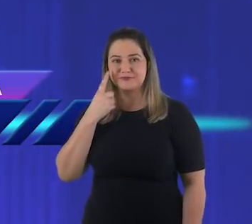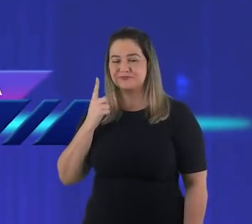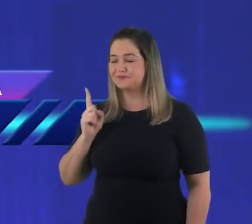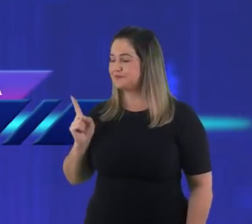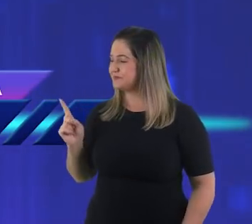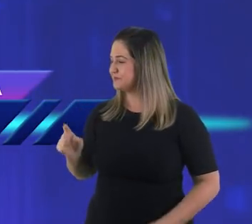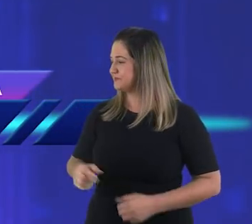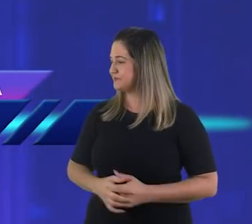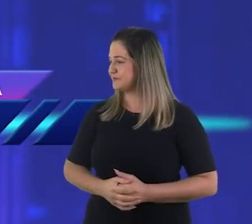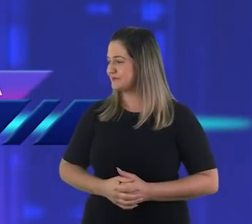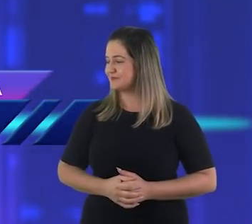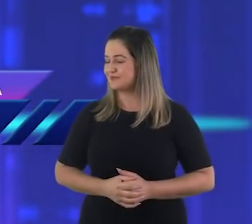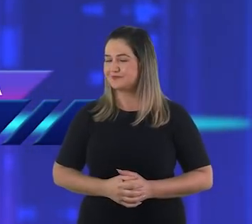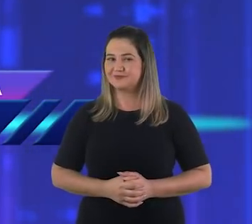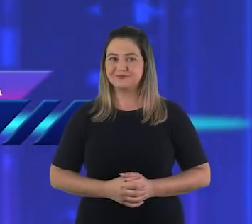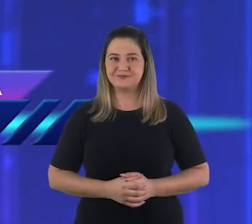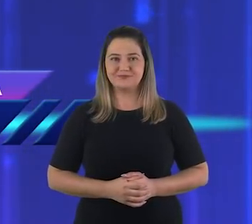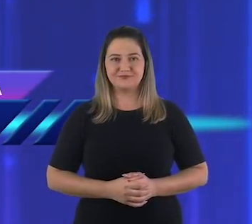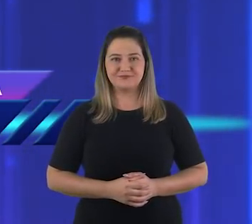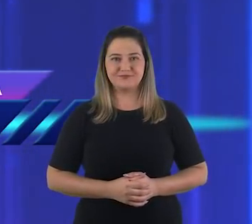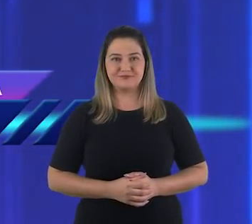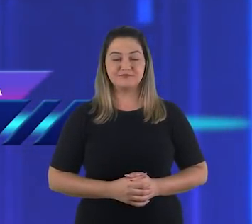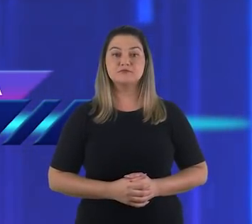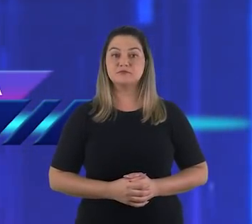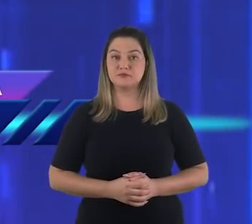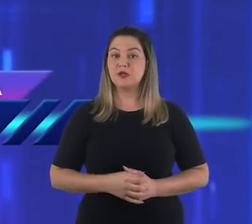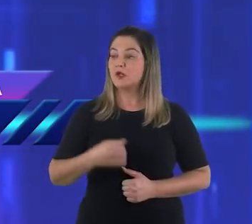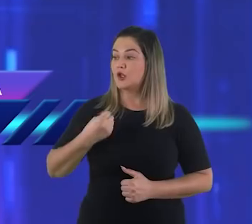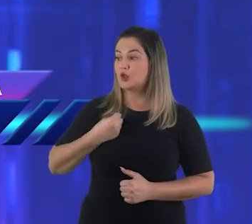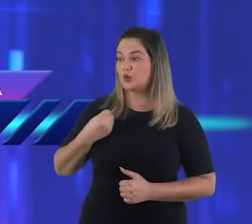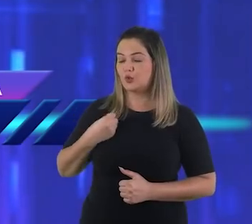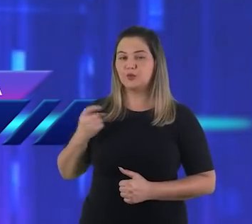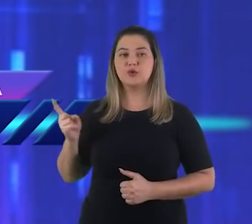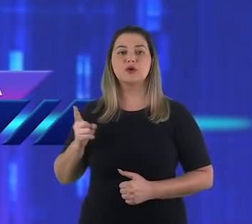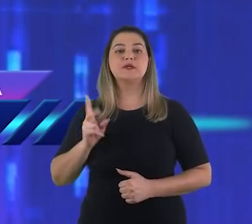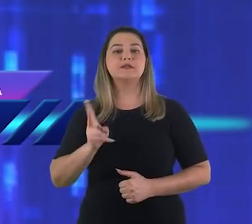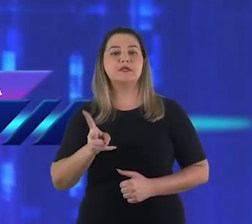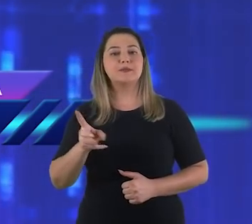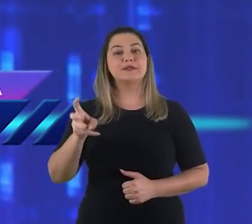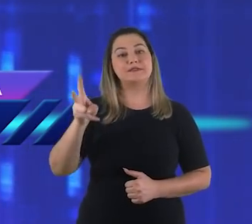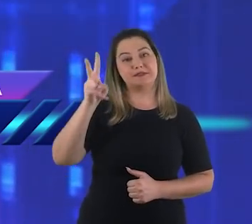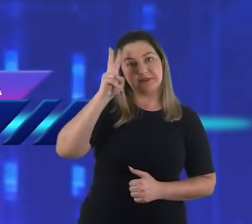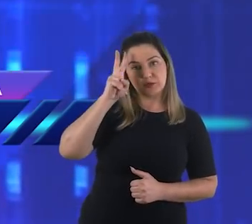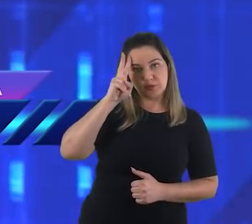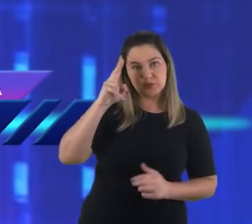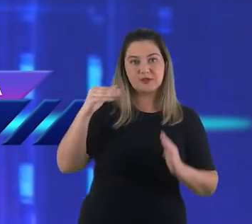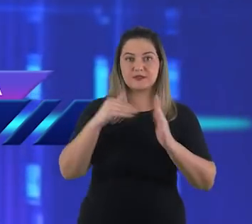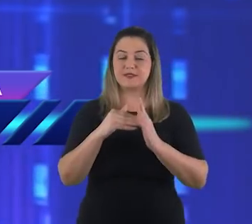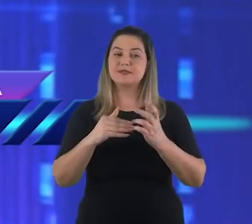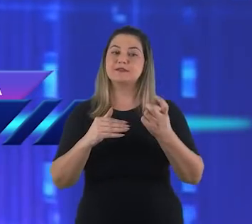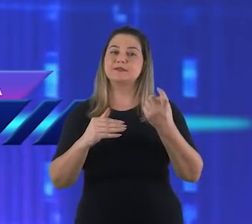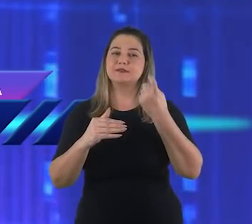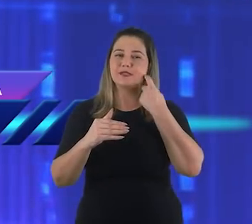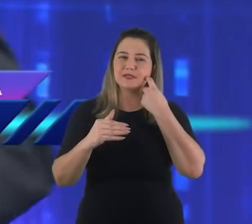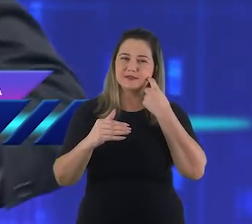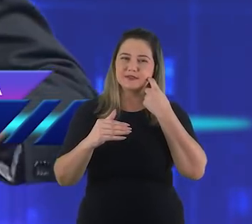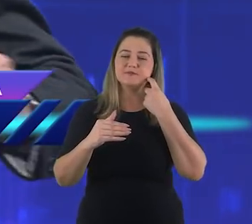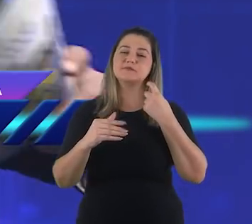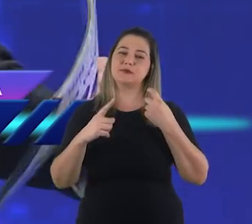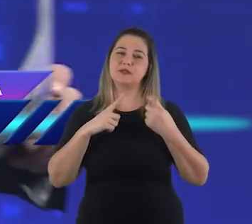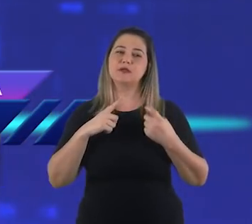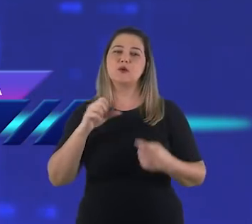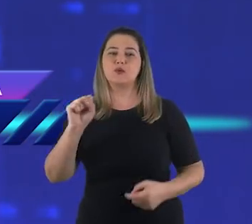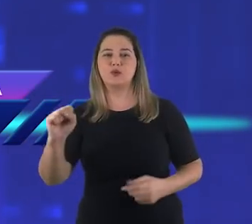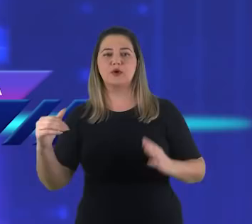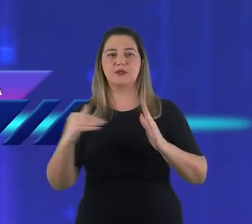12 21 27 31 21. Este telefone funciona de segunda a sexta-feira no horário comercial. Agora,